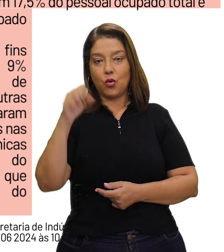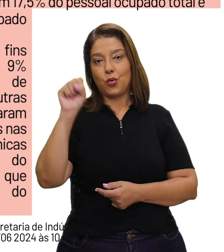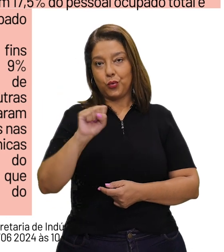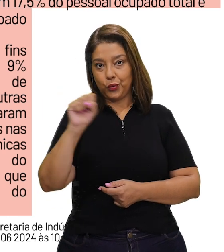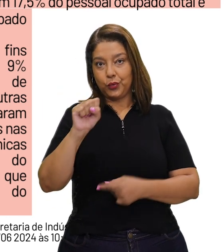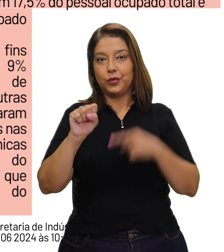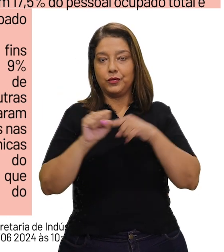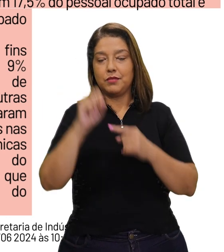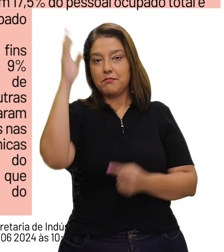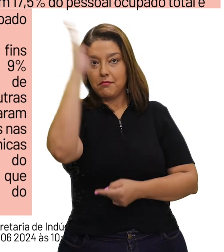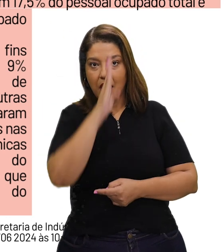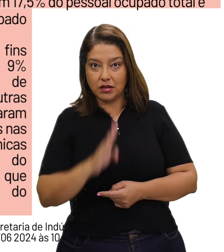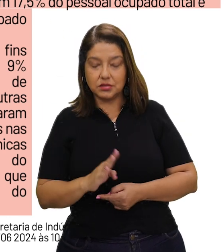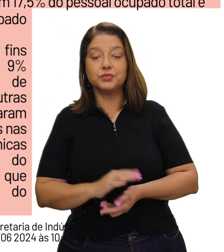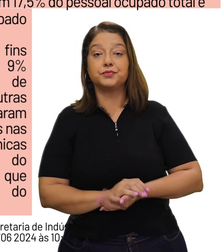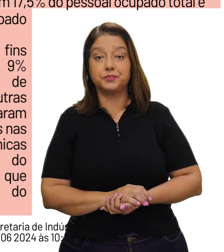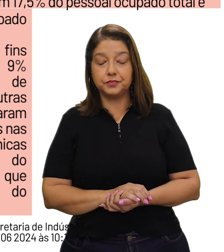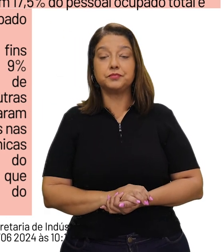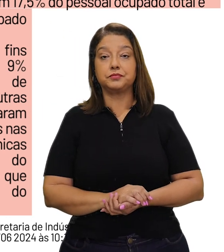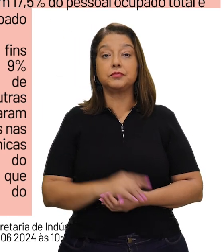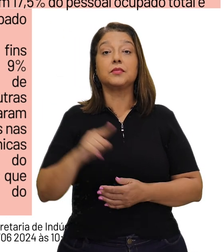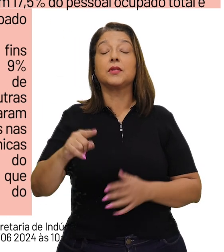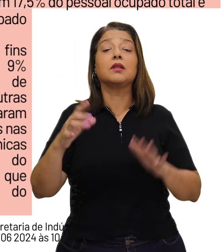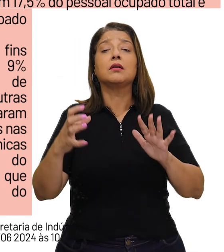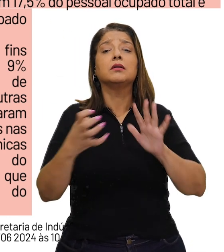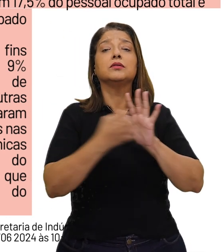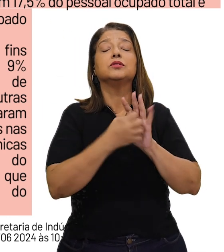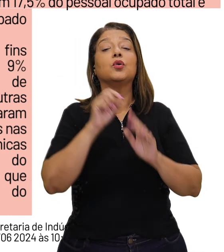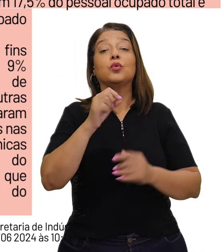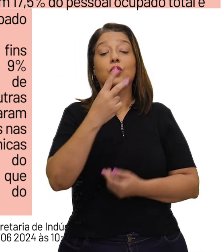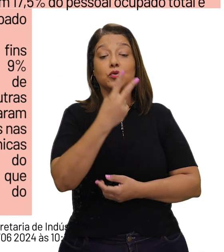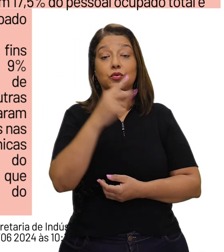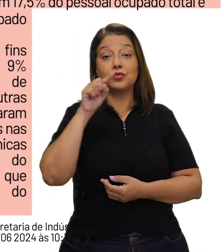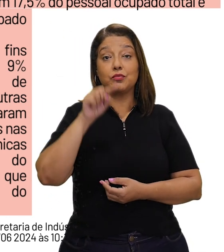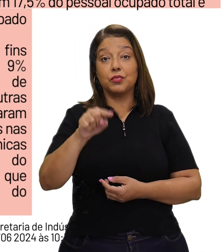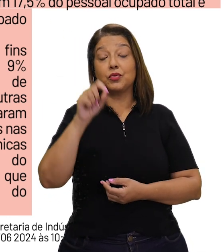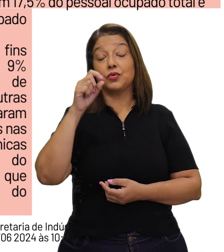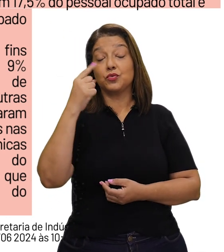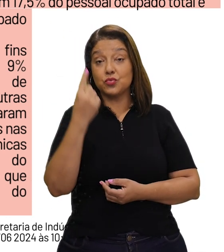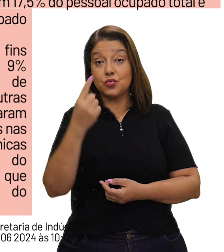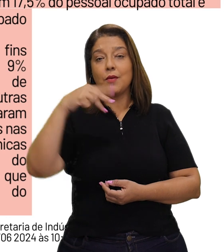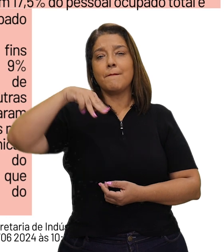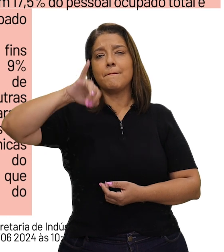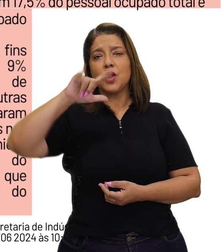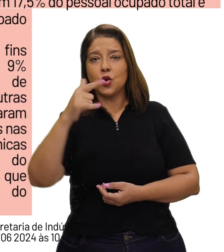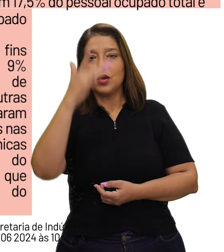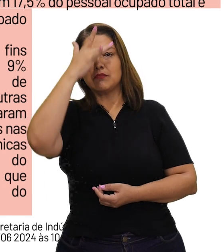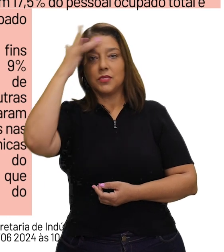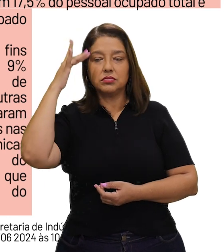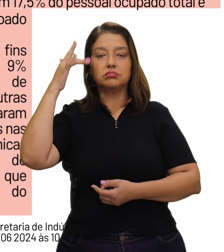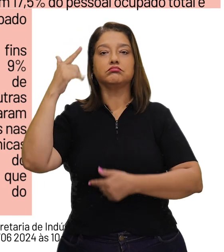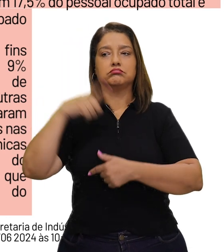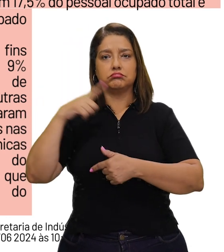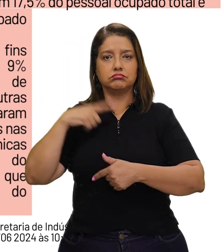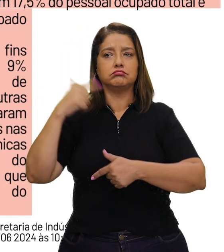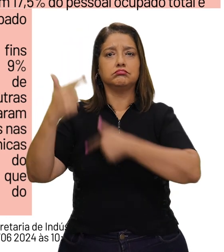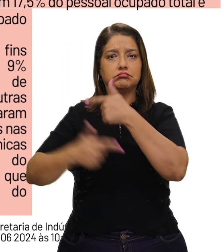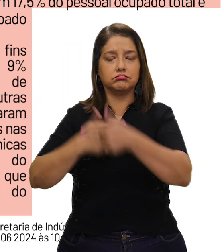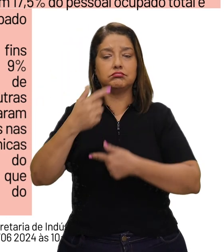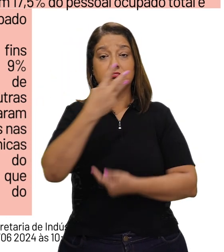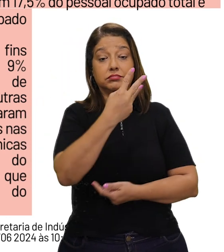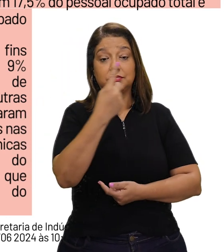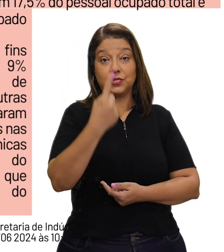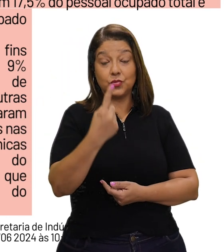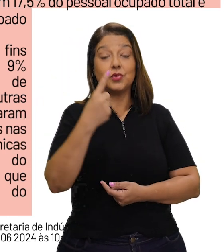ranking brasileiro, registrando 2,1 milhões de pessoas empregadas em 31 de dezembro